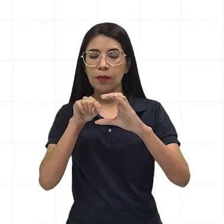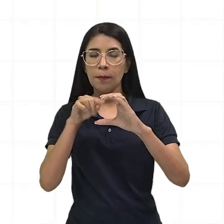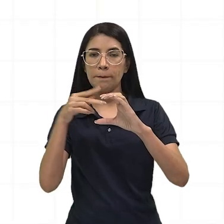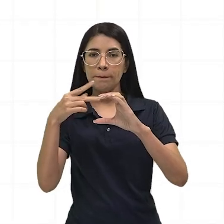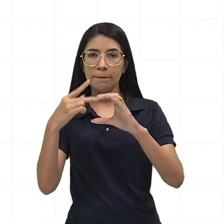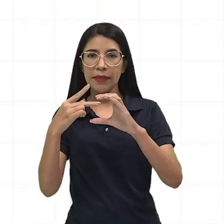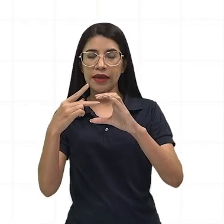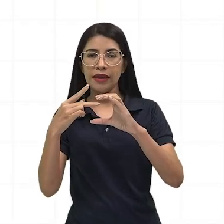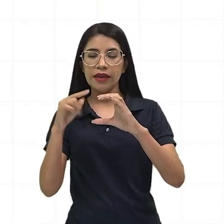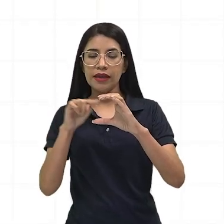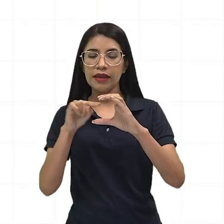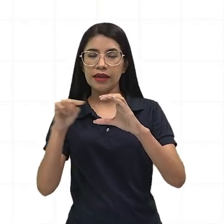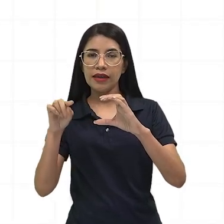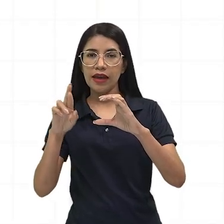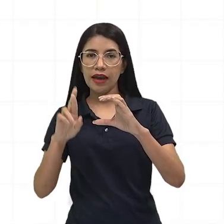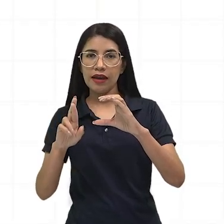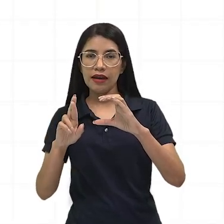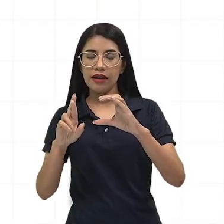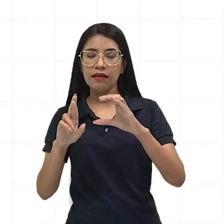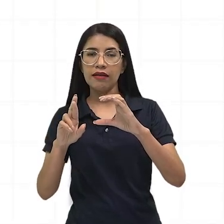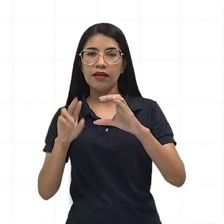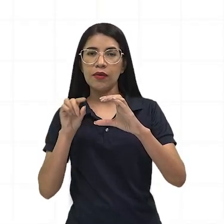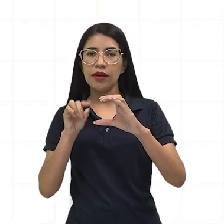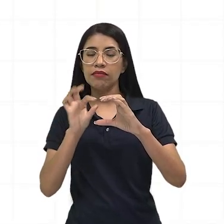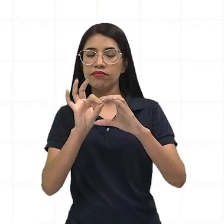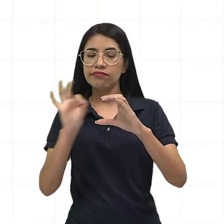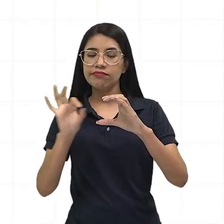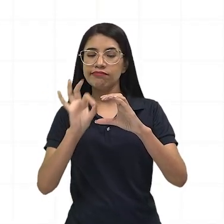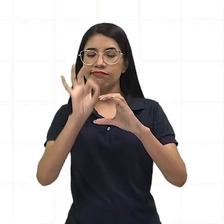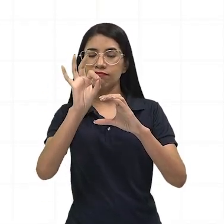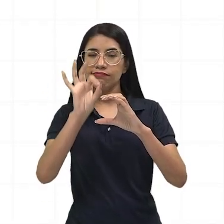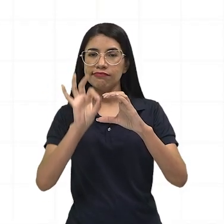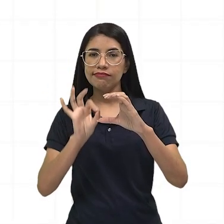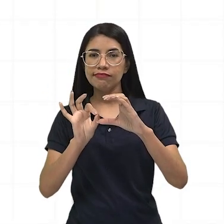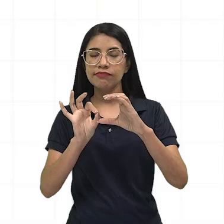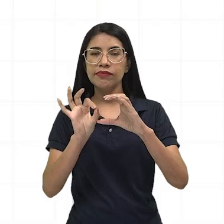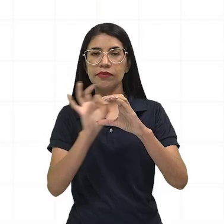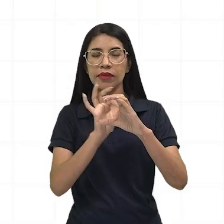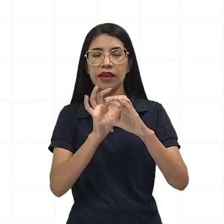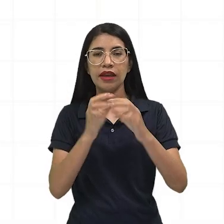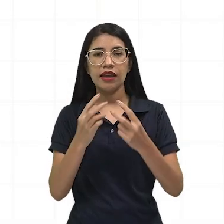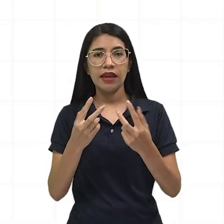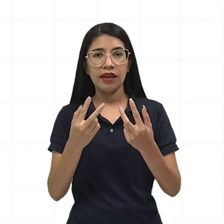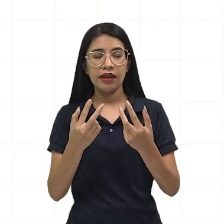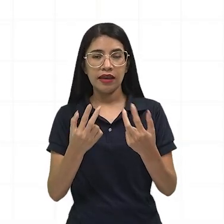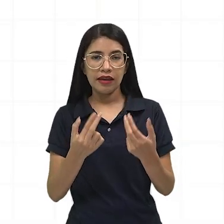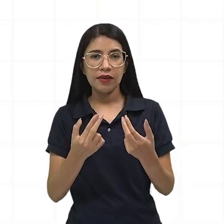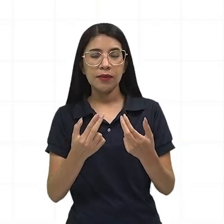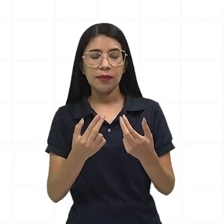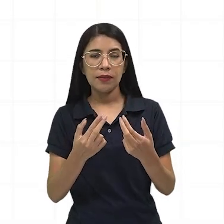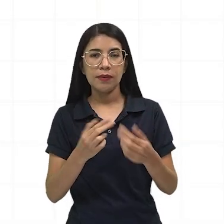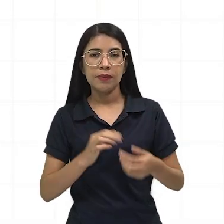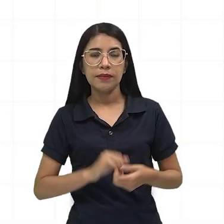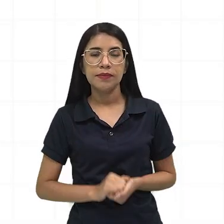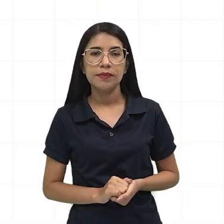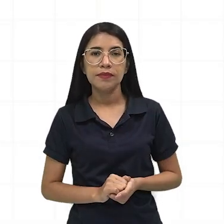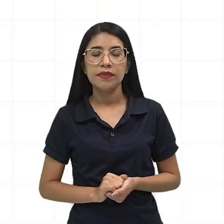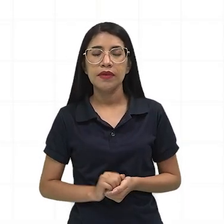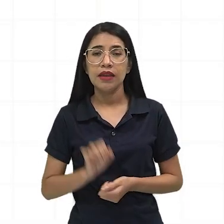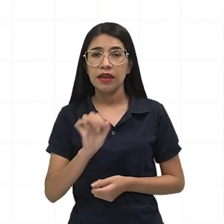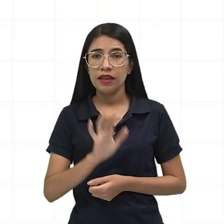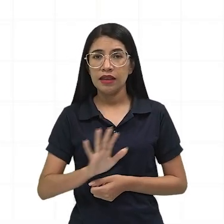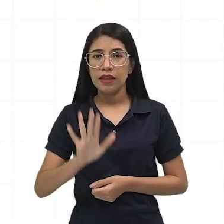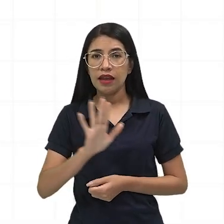conjunto de pontos que estão a uma distância igual ou menor que R do ponto P. Na